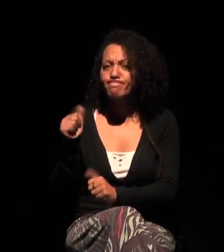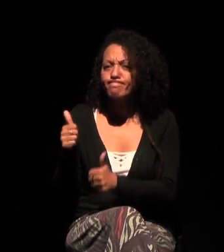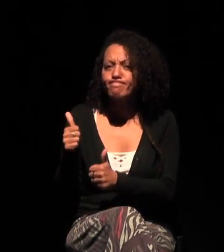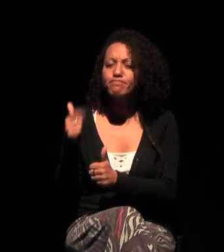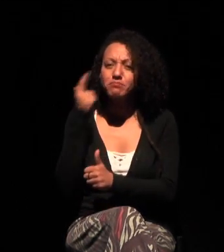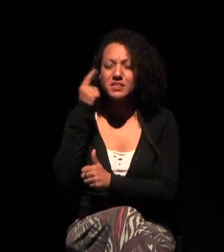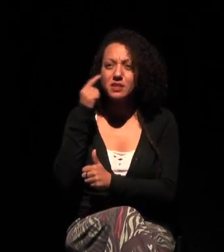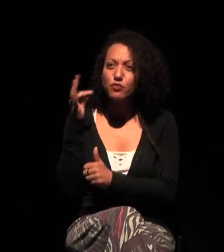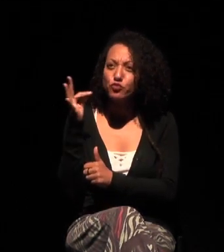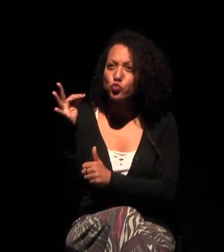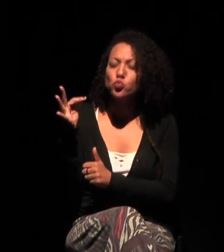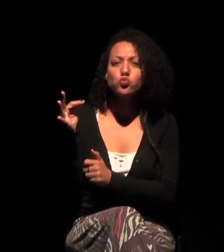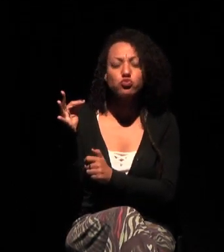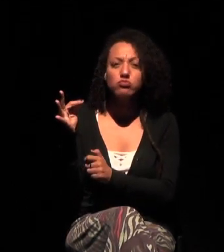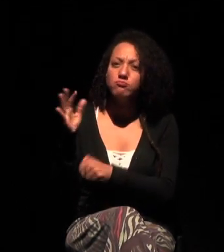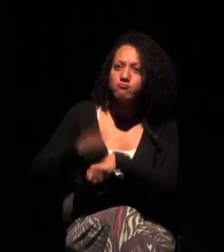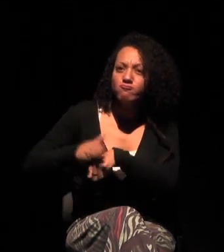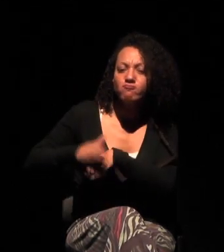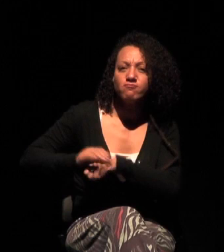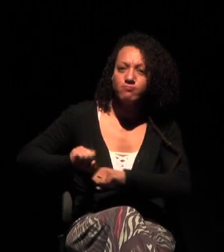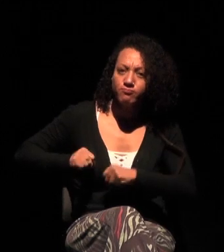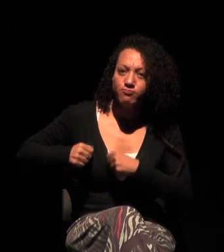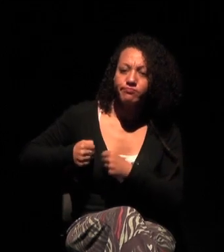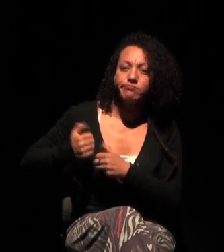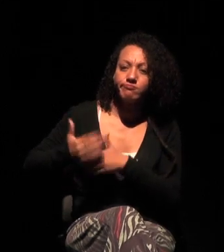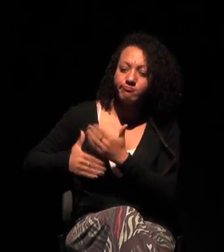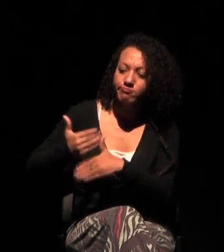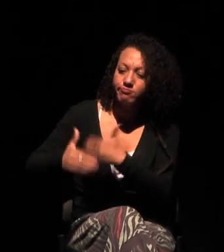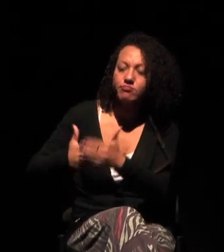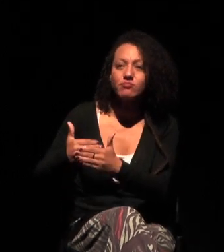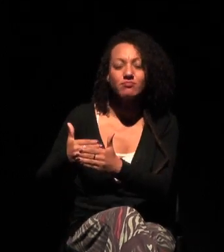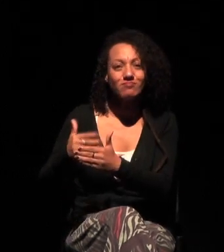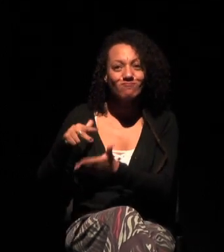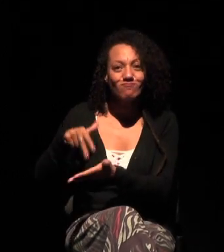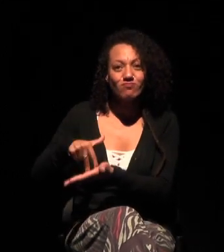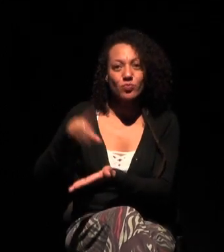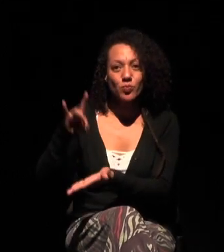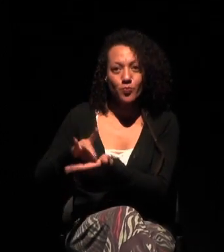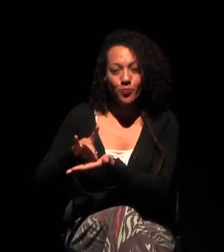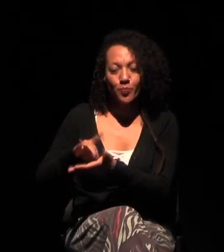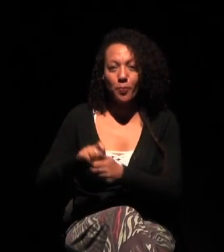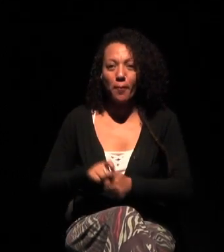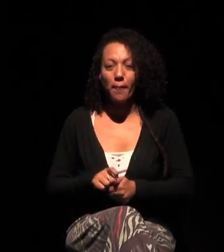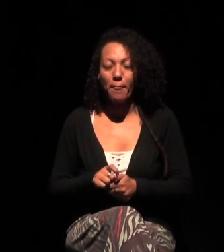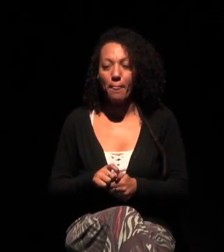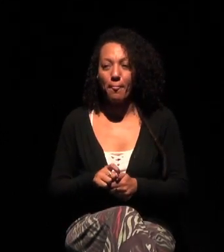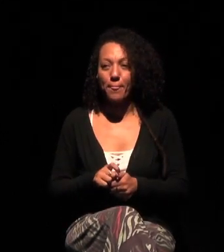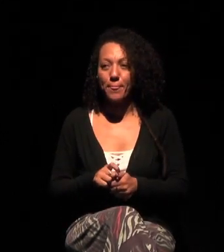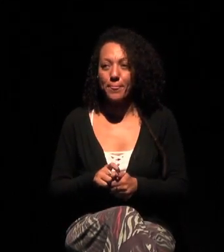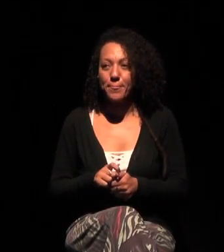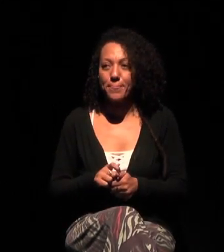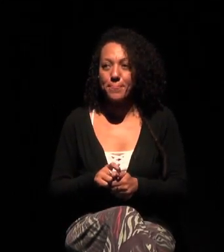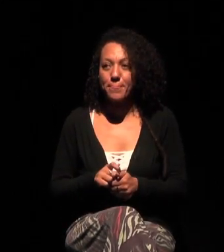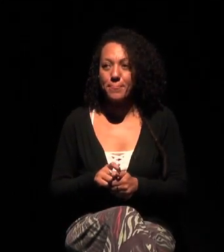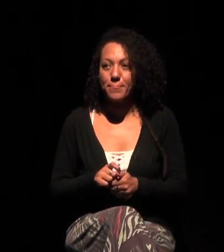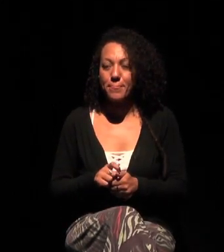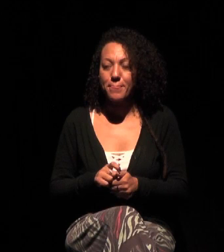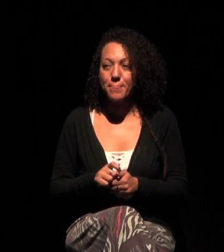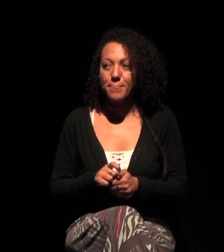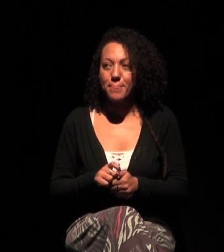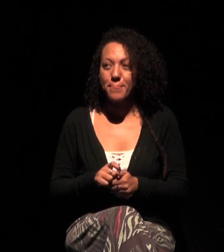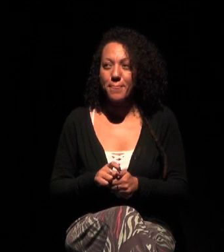futuro nas mãos e buscar uma uma posição concreta é uma